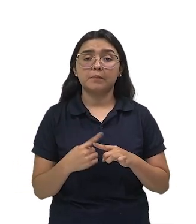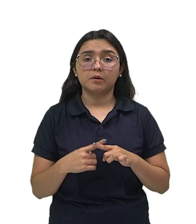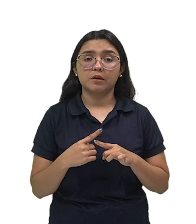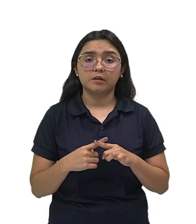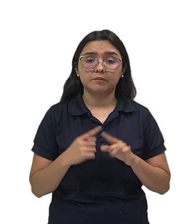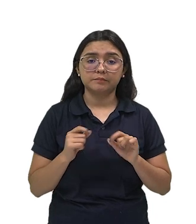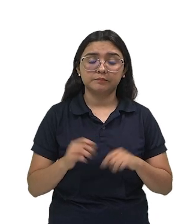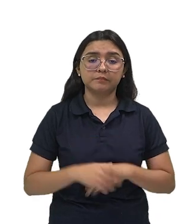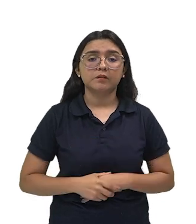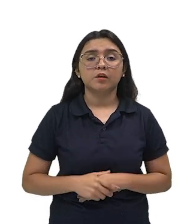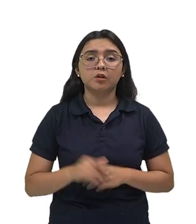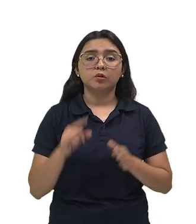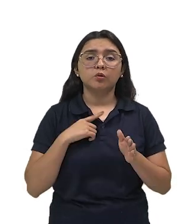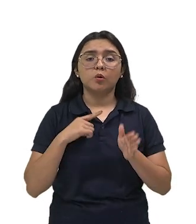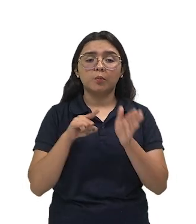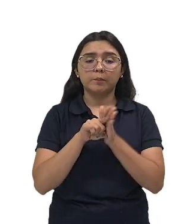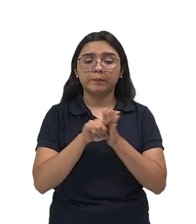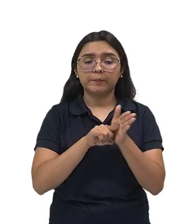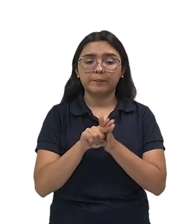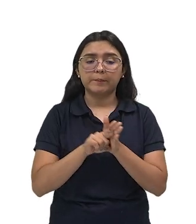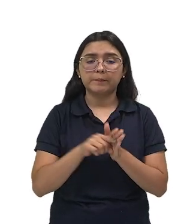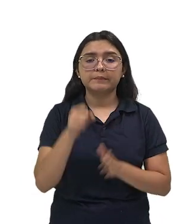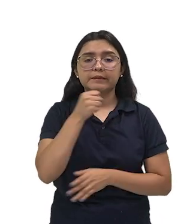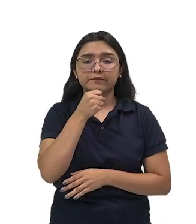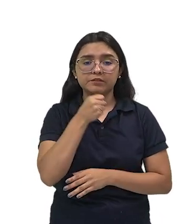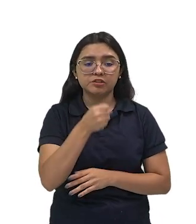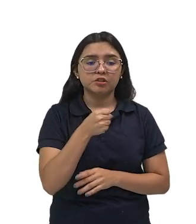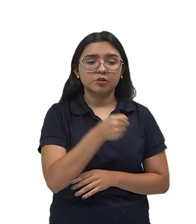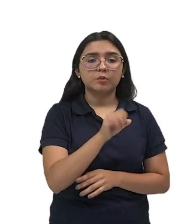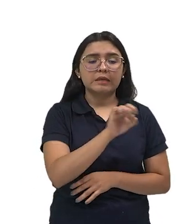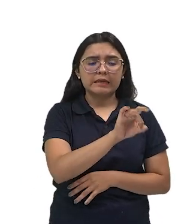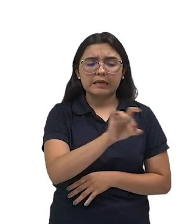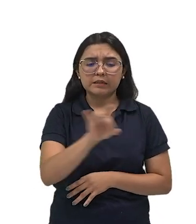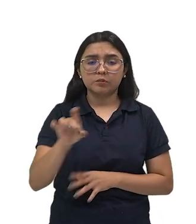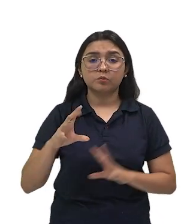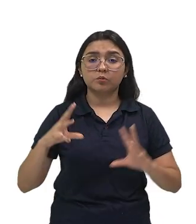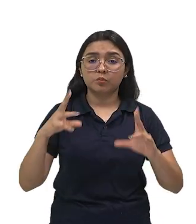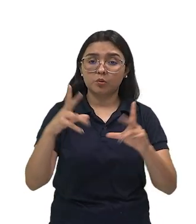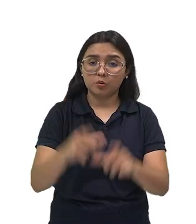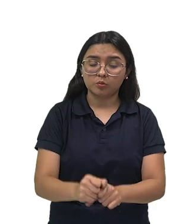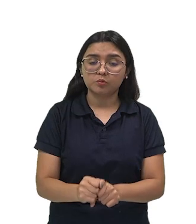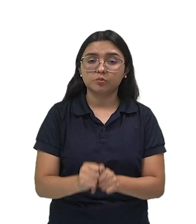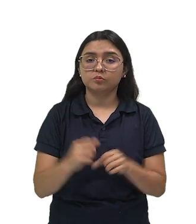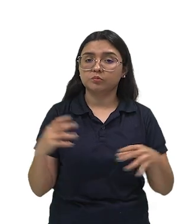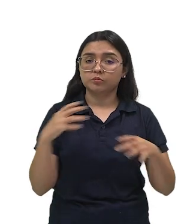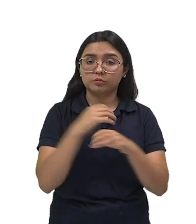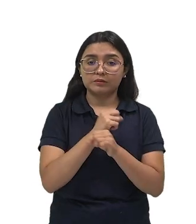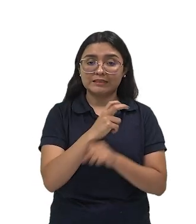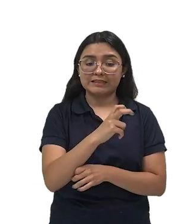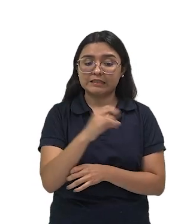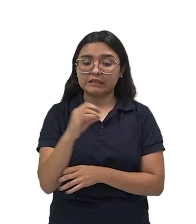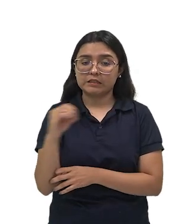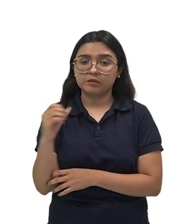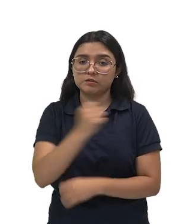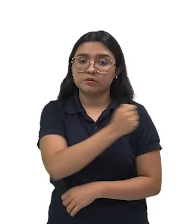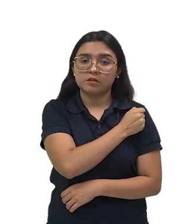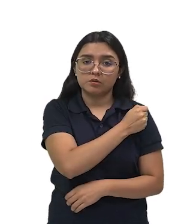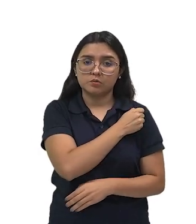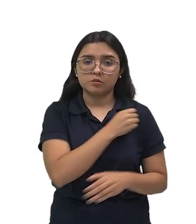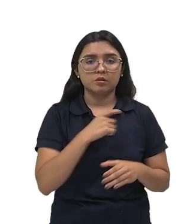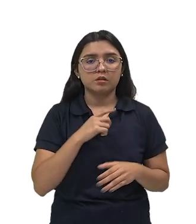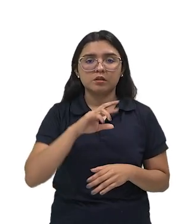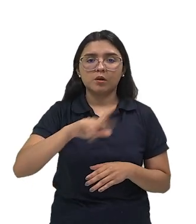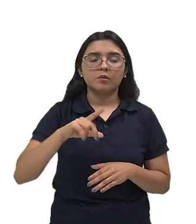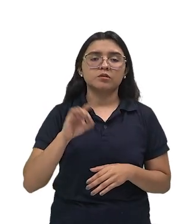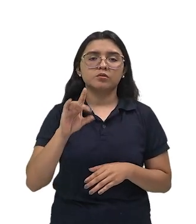utilizando todos os alunos. Agora eu não peguei uma amostra, eu